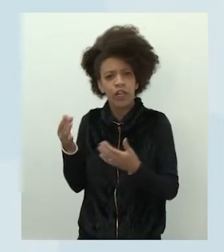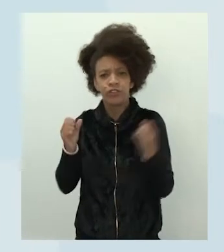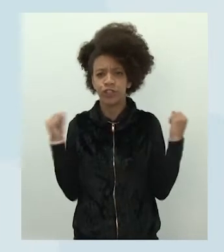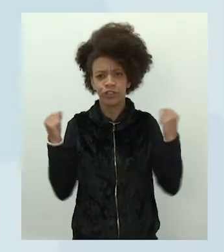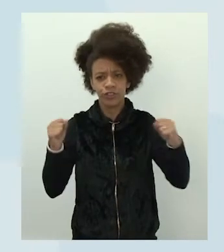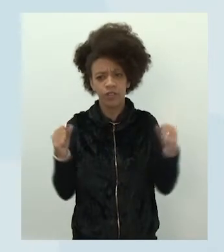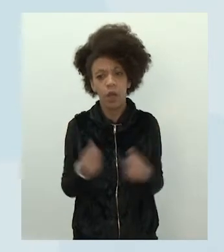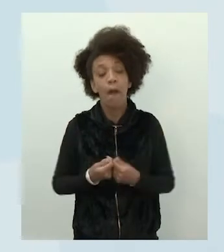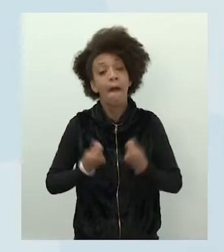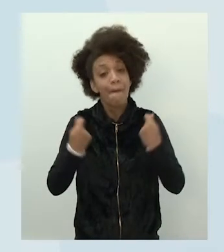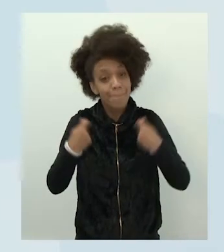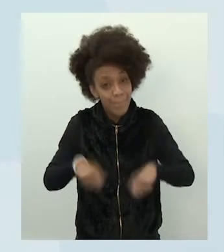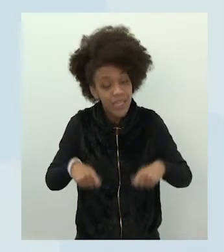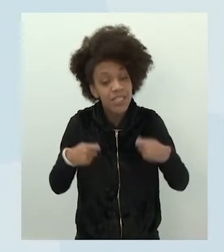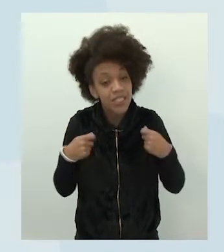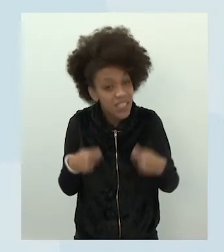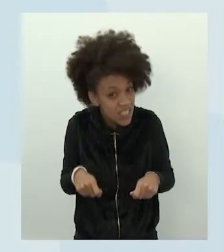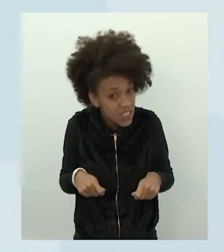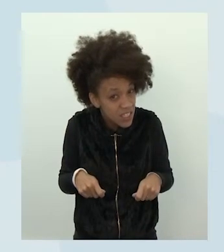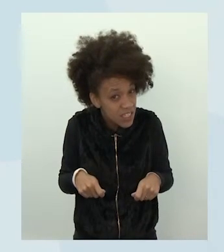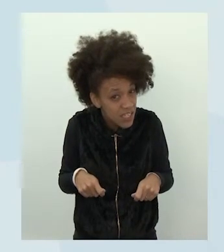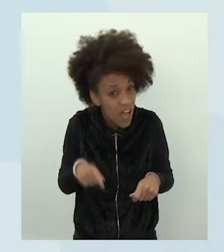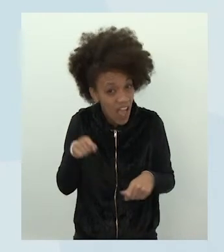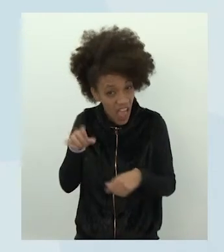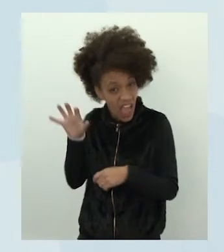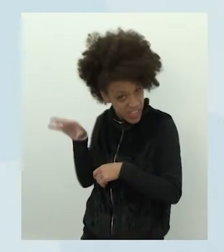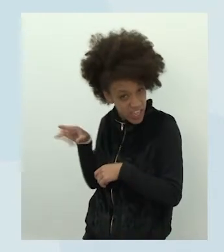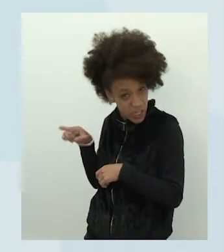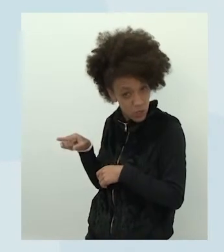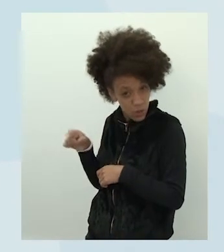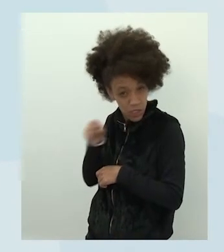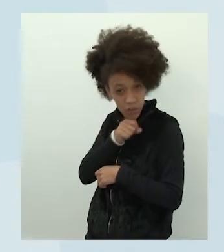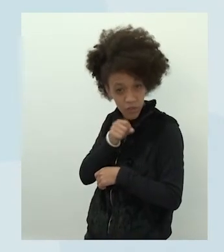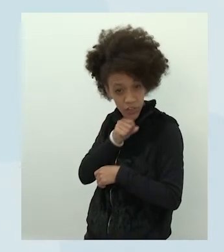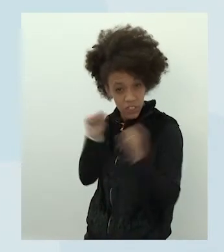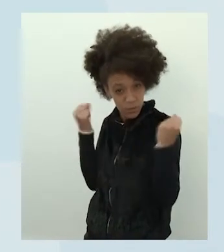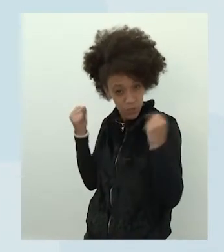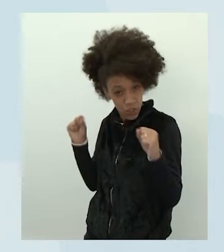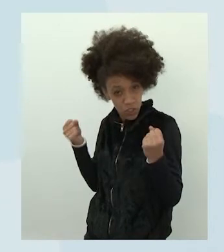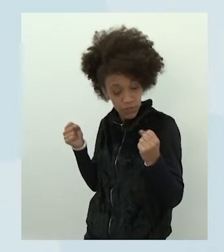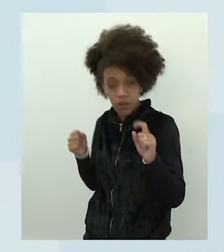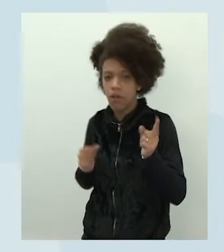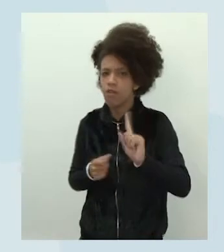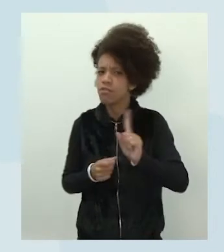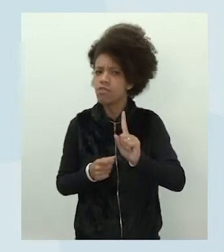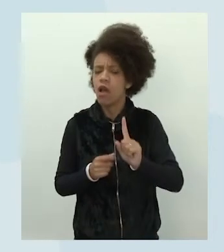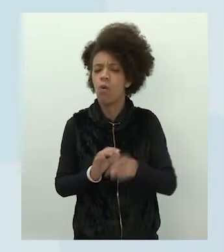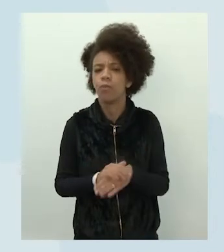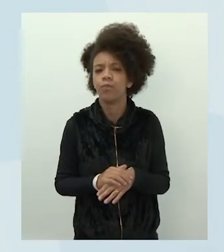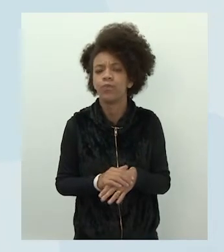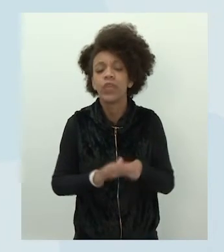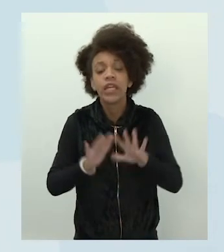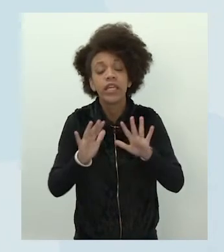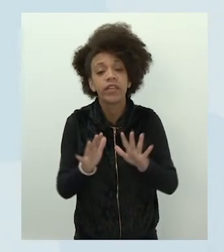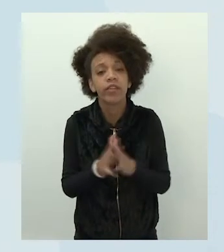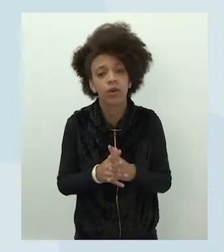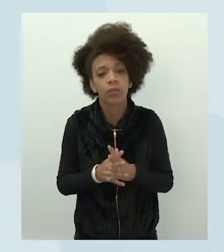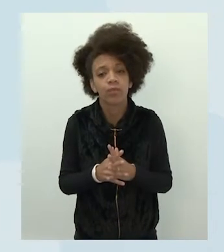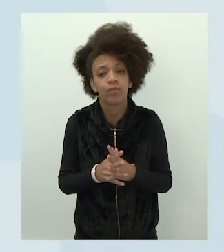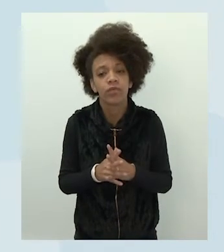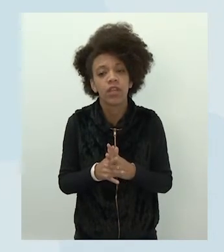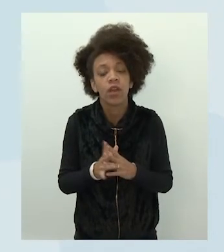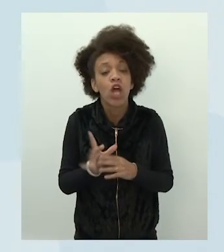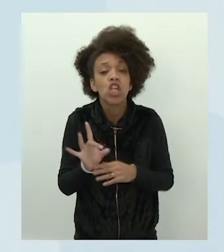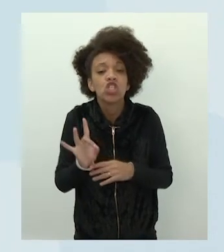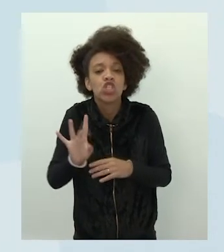Precisa fazer esse tipo de atividade? Ou é isso que é o envelhecimento ativo? Não. Então, não é